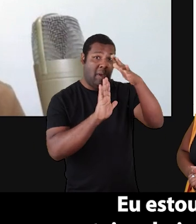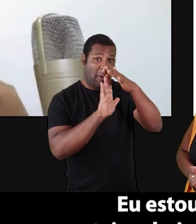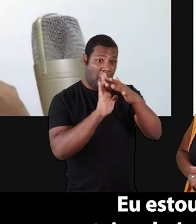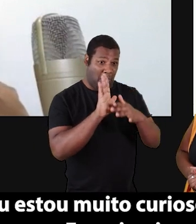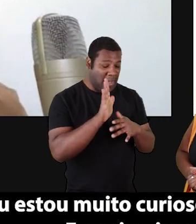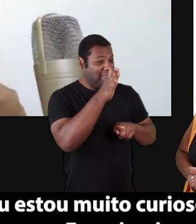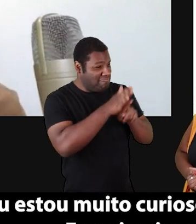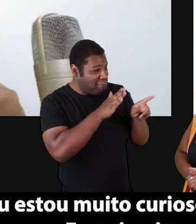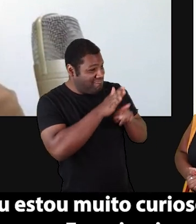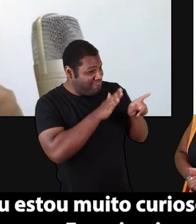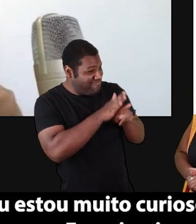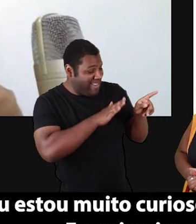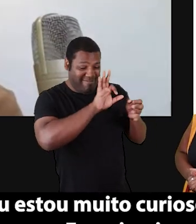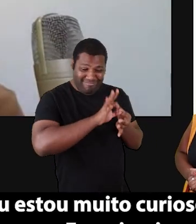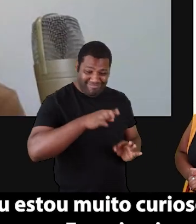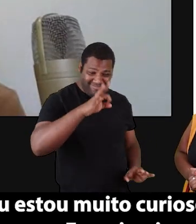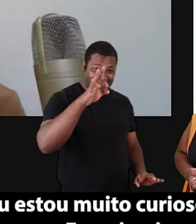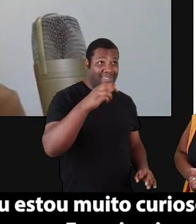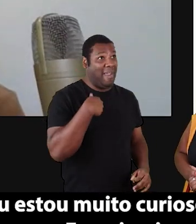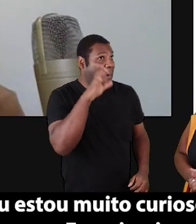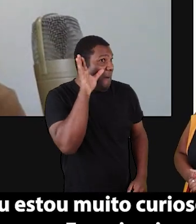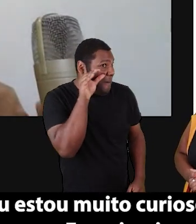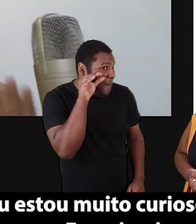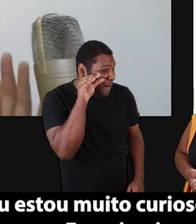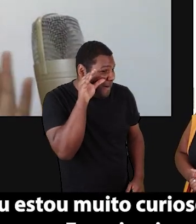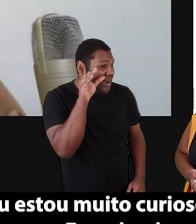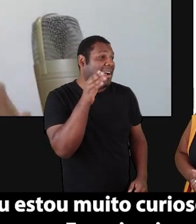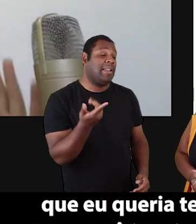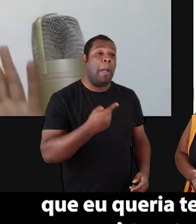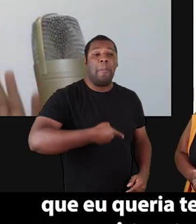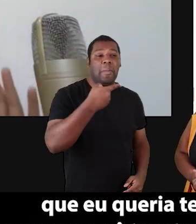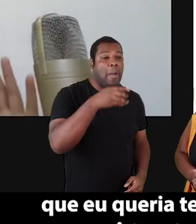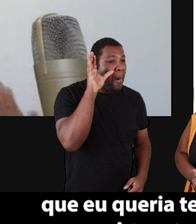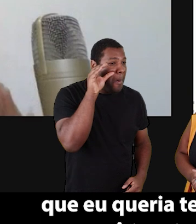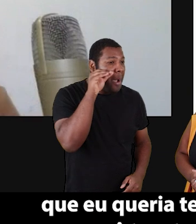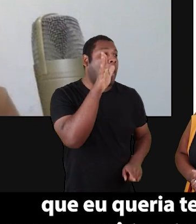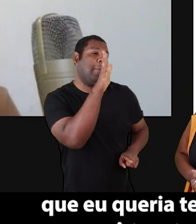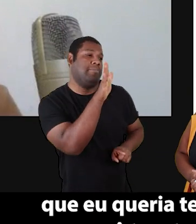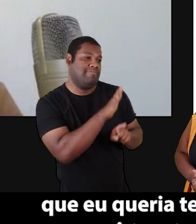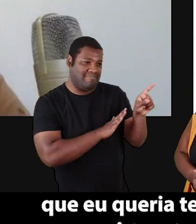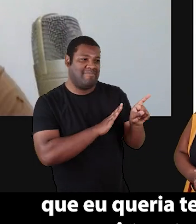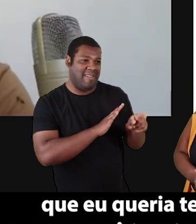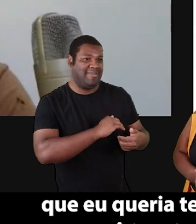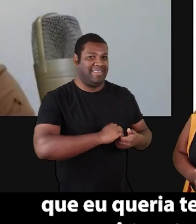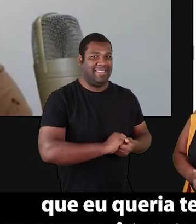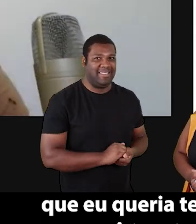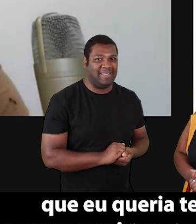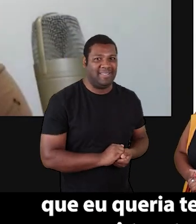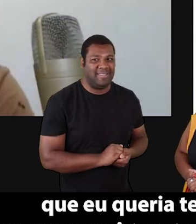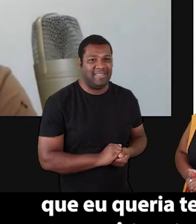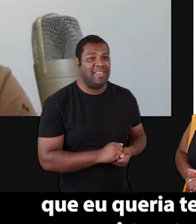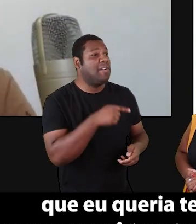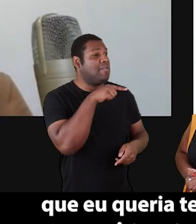cheiaço de perguntas, tô muito curioso com muita coisa. E a primeira curiosidade que eu queria já te lançar, assim, é